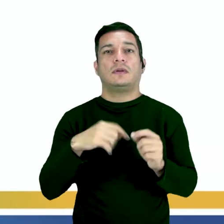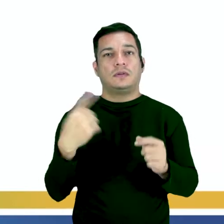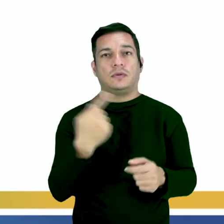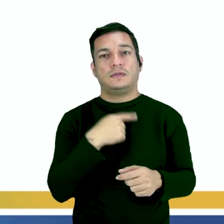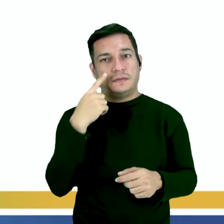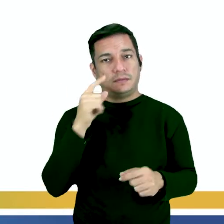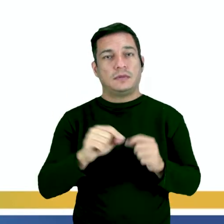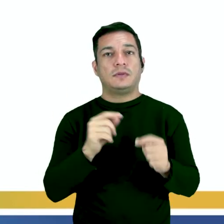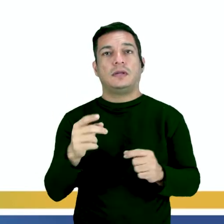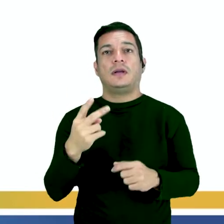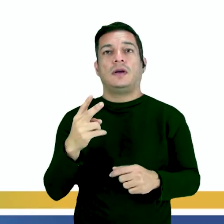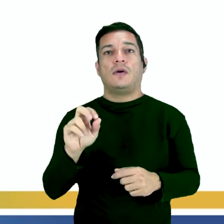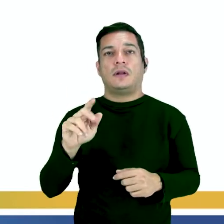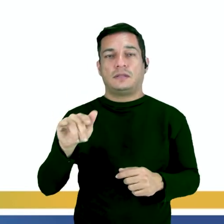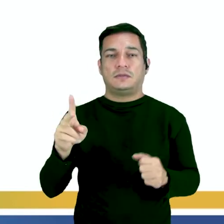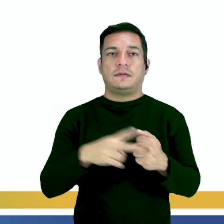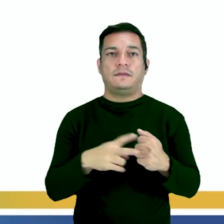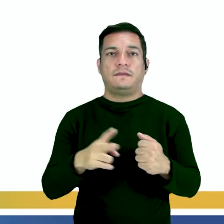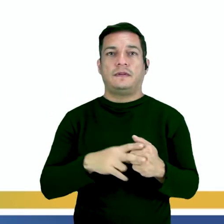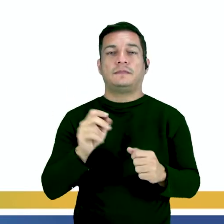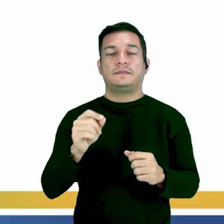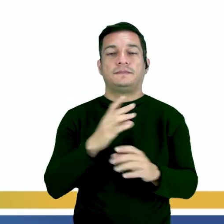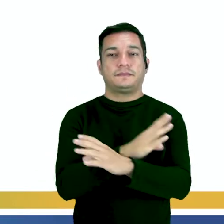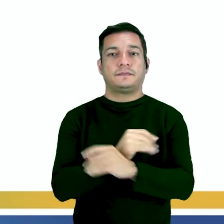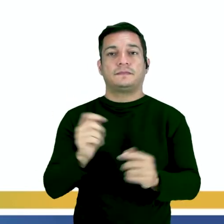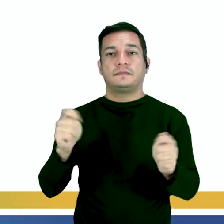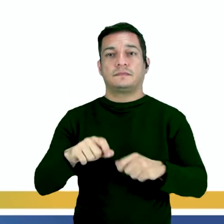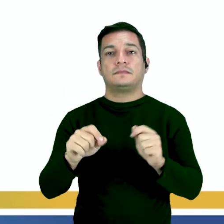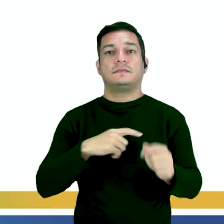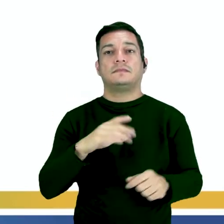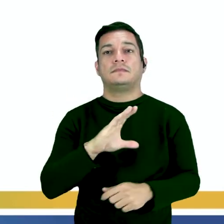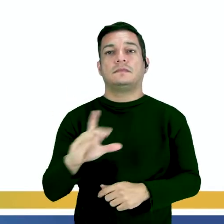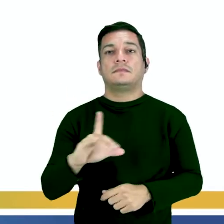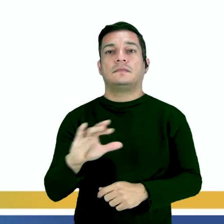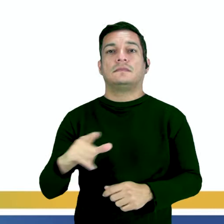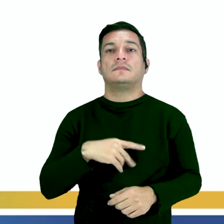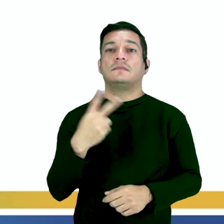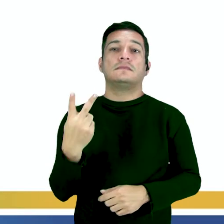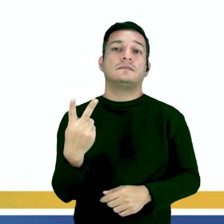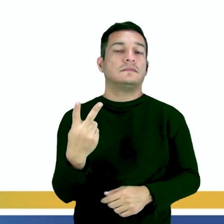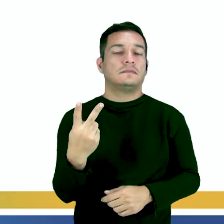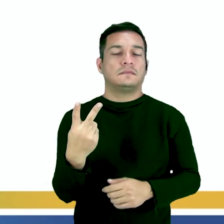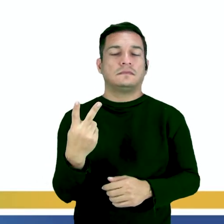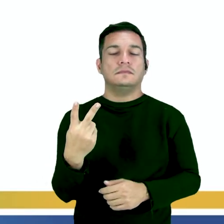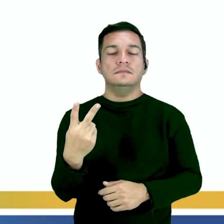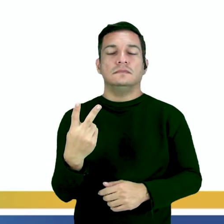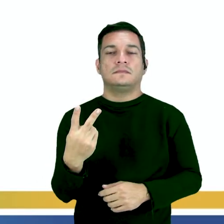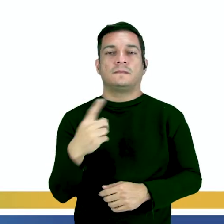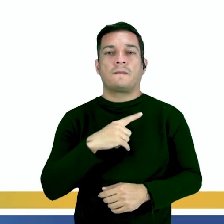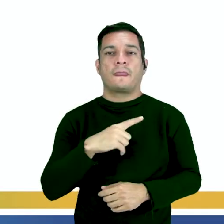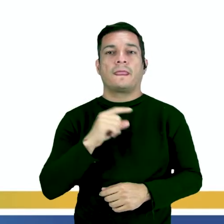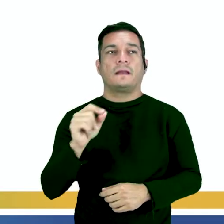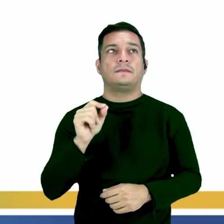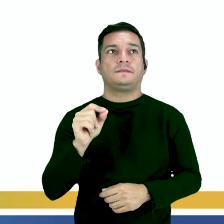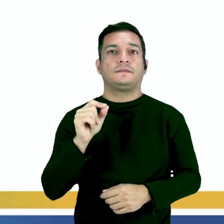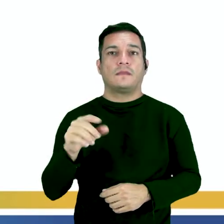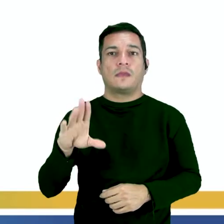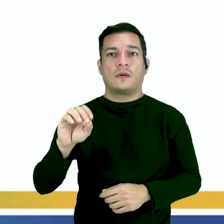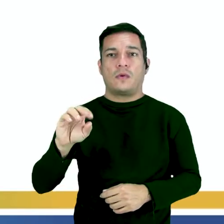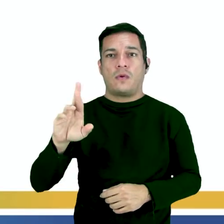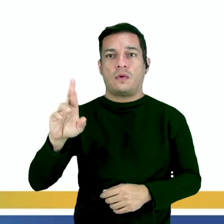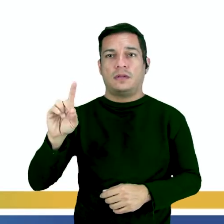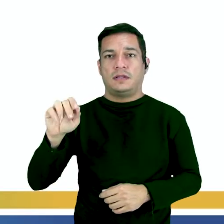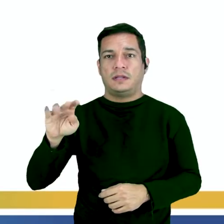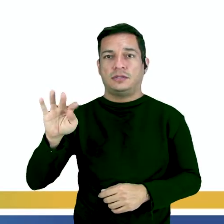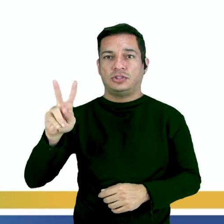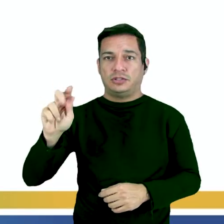mesma oração. As conjunções, elas podem ser classificadas de duas maneiras. Temos as conjunções